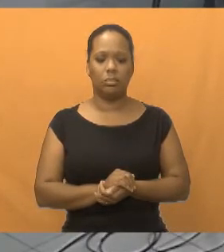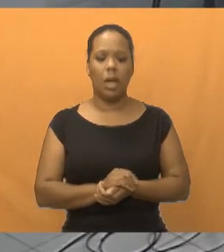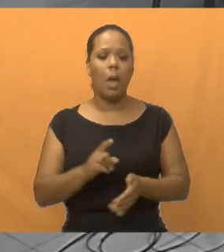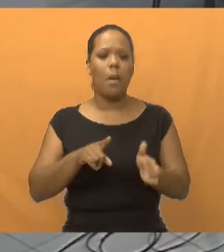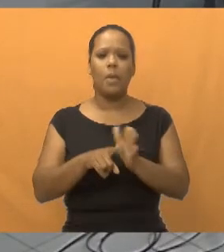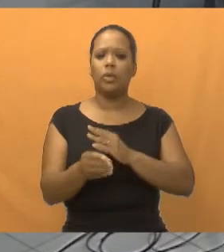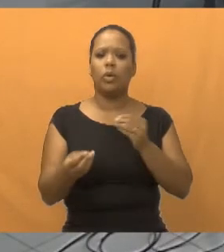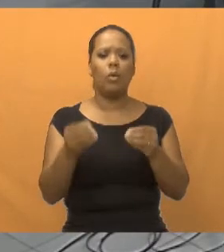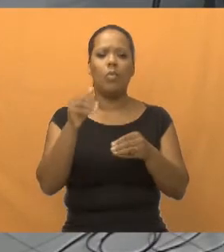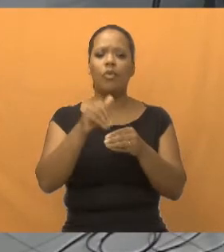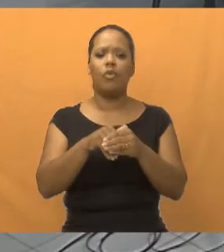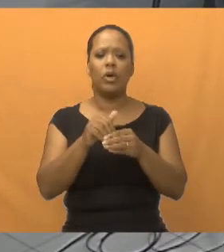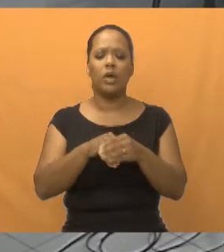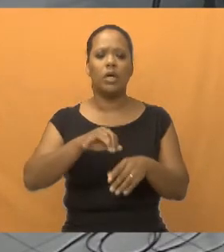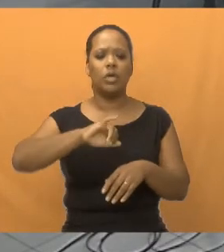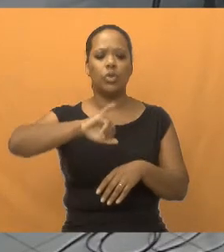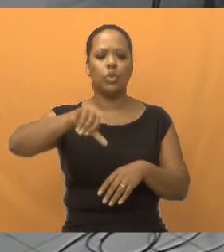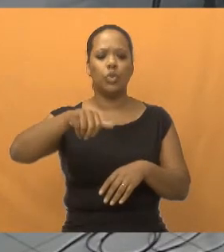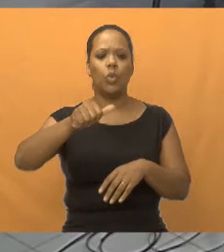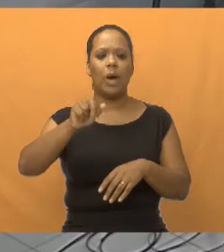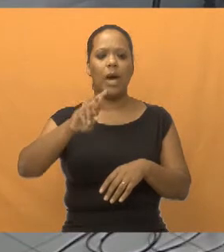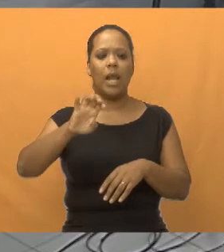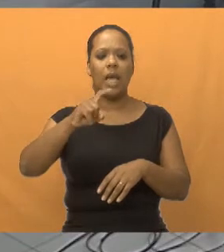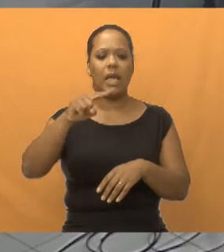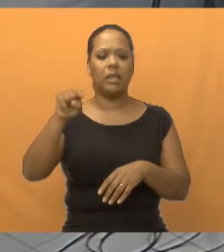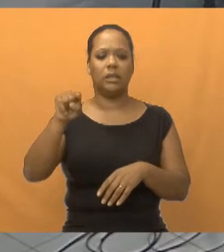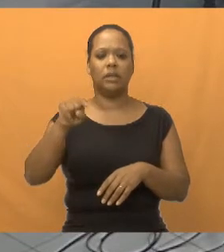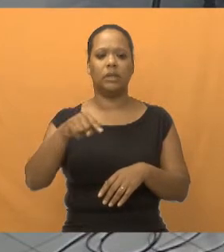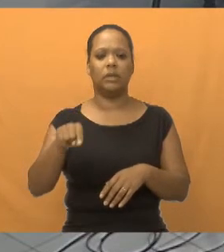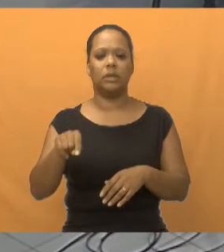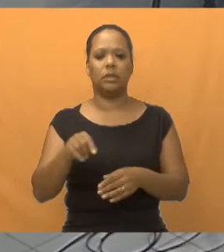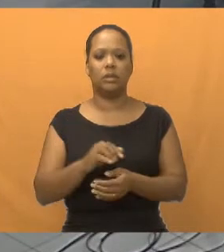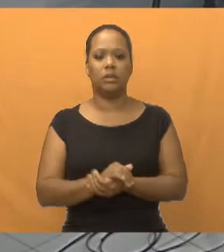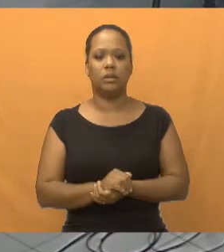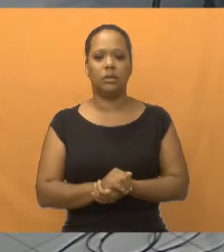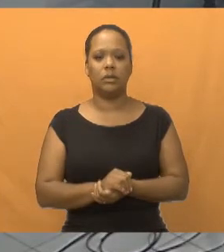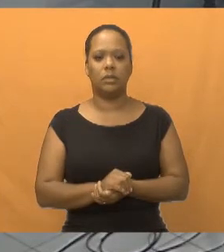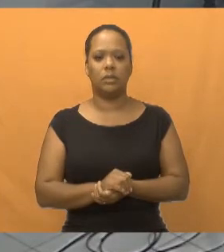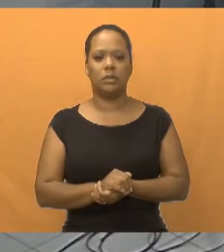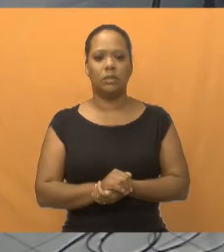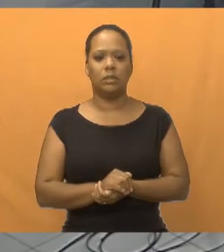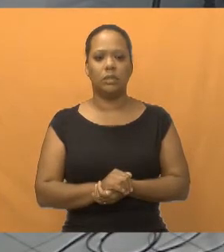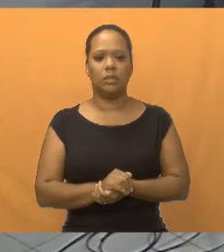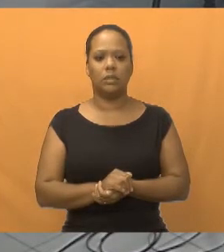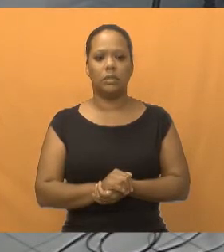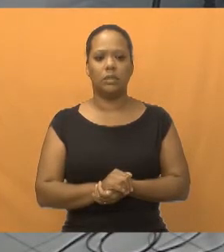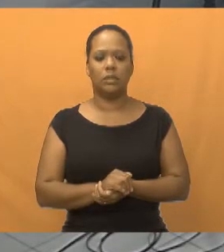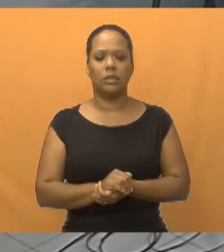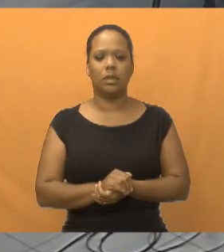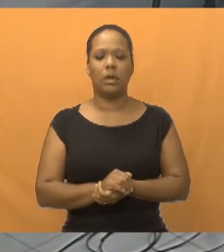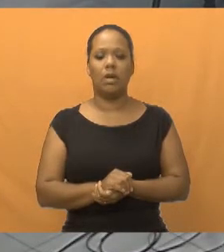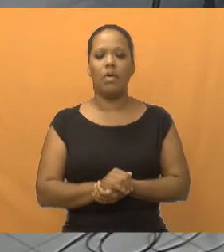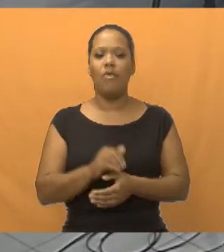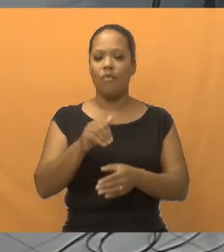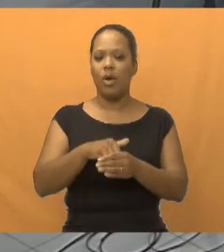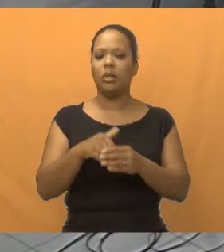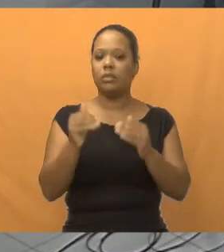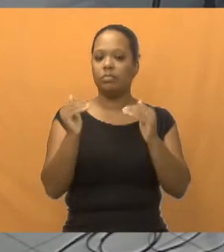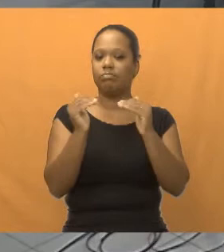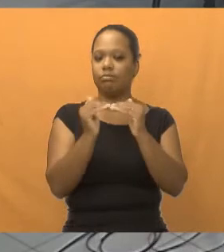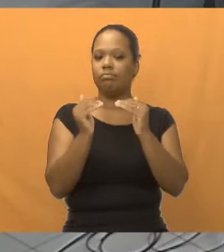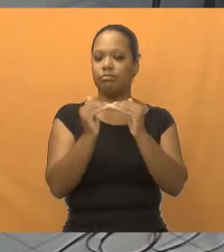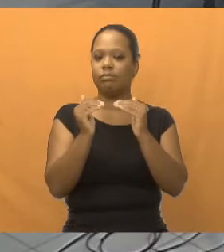Como vota o vereador Juarez Araújo? Eu voto favorável.